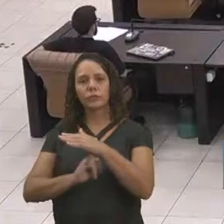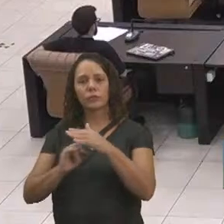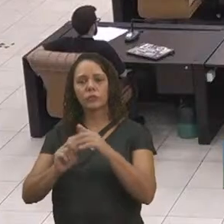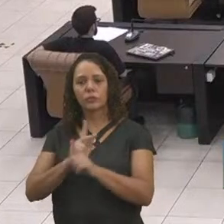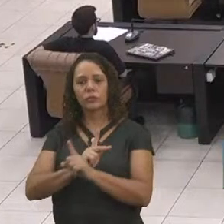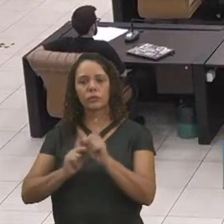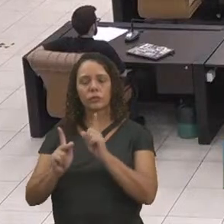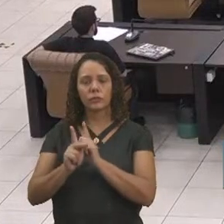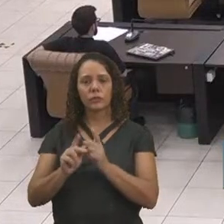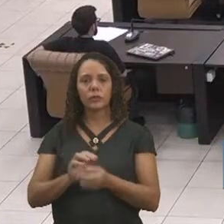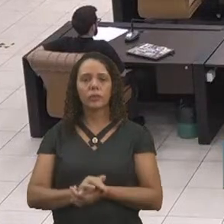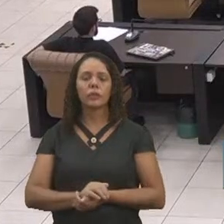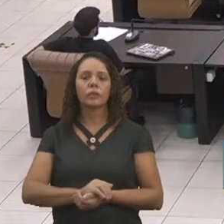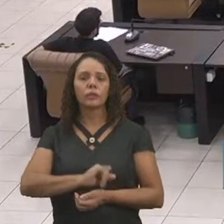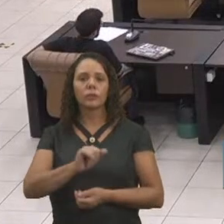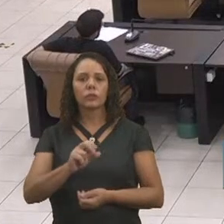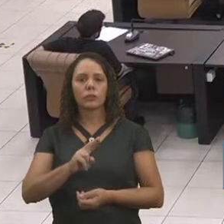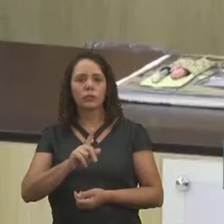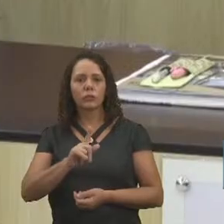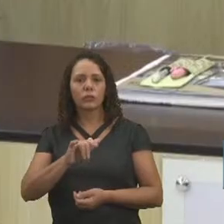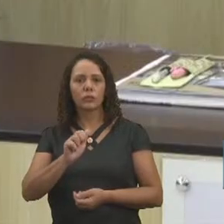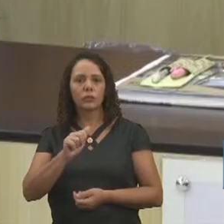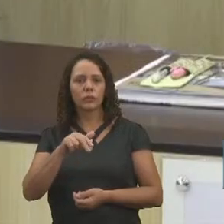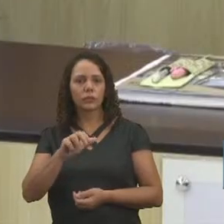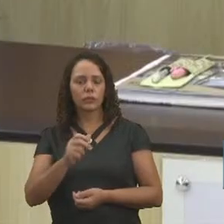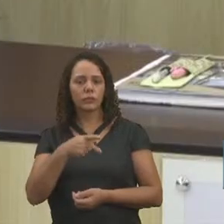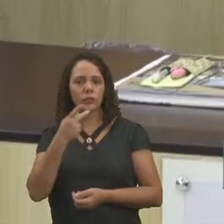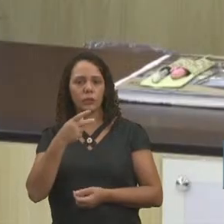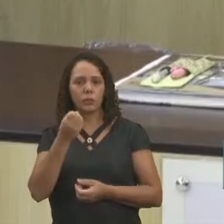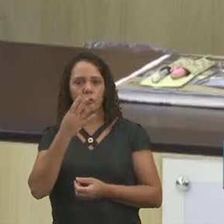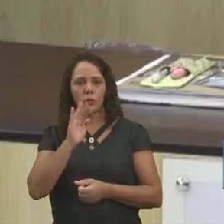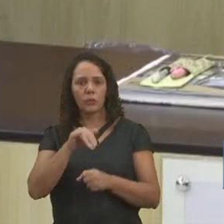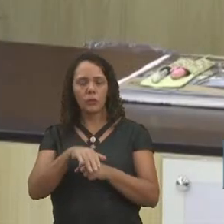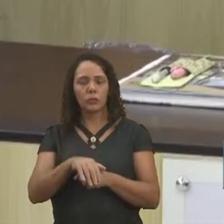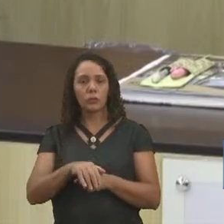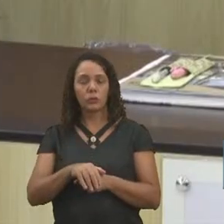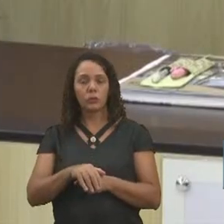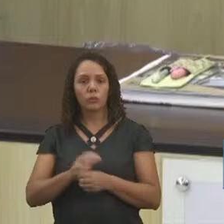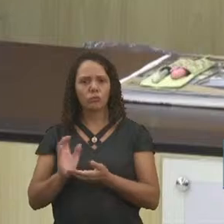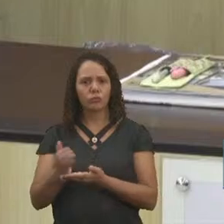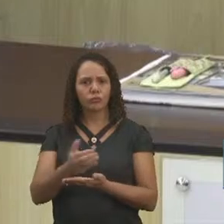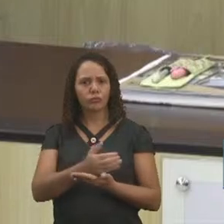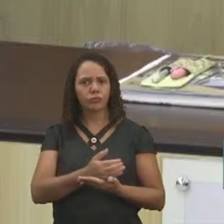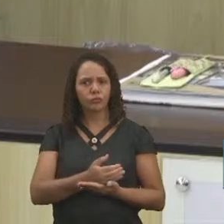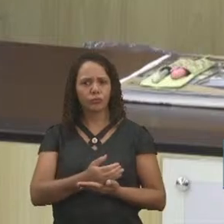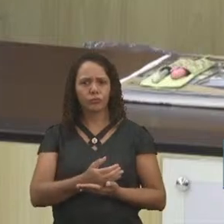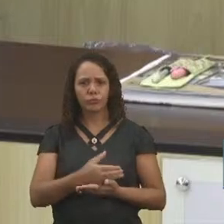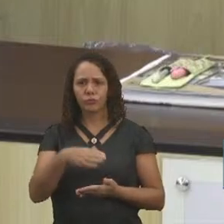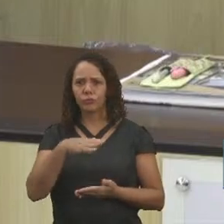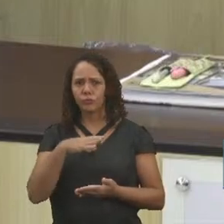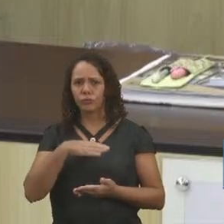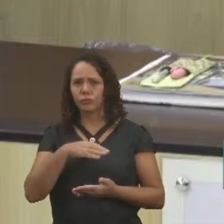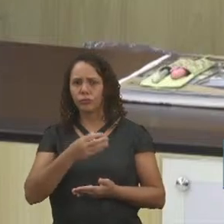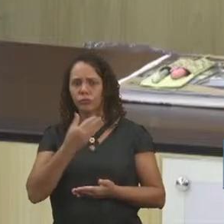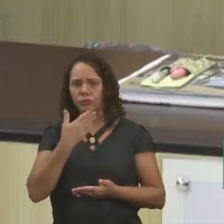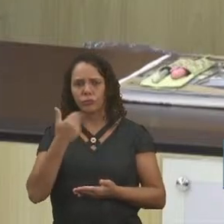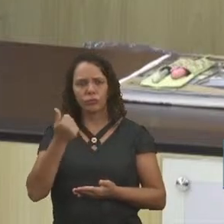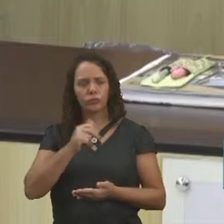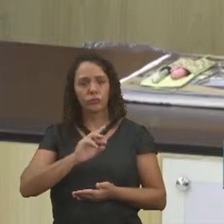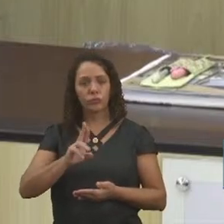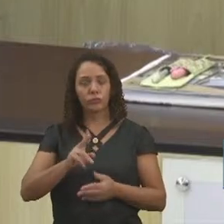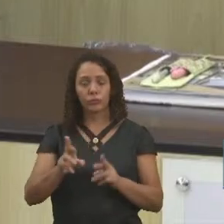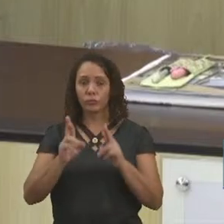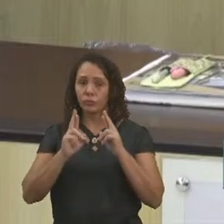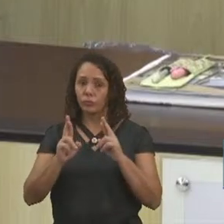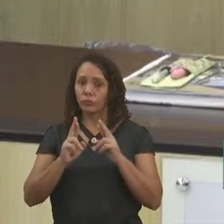E o comentário do Juliano José de Farias. Boa noite. A situação das receitas do município não é das melhores. Esperamos que o nosso prefeito não